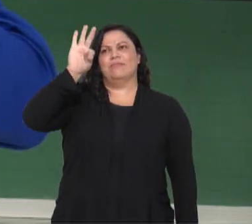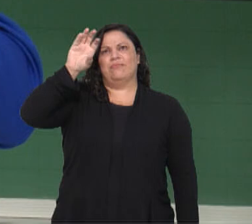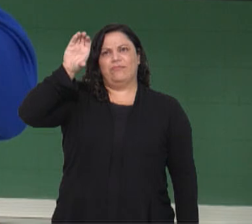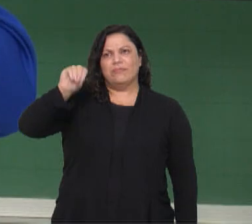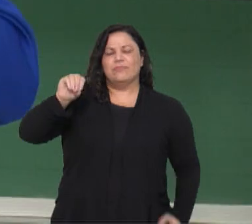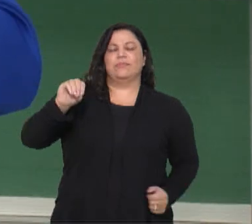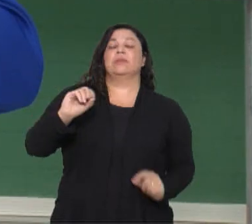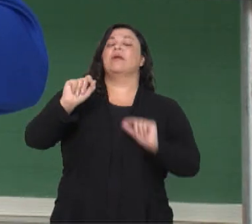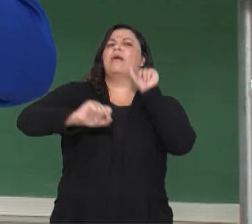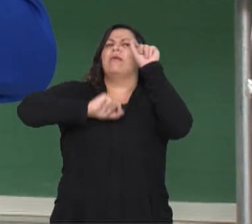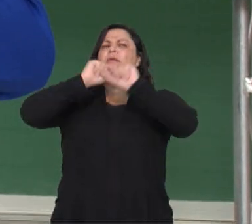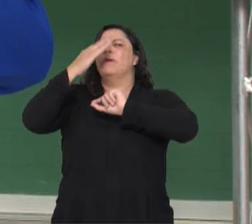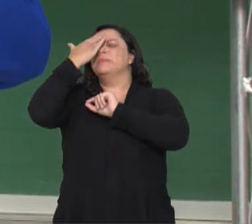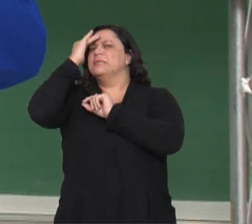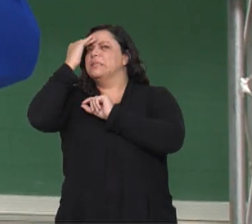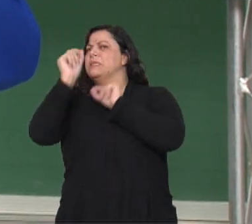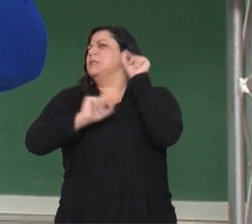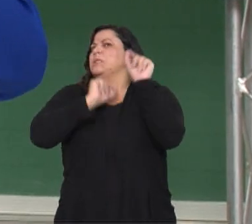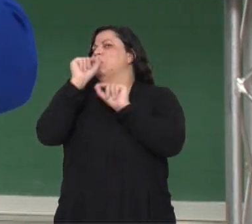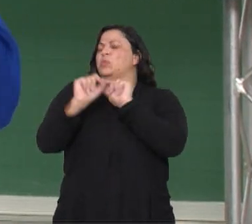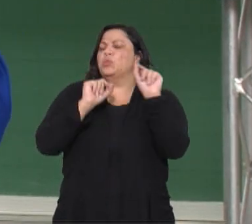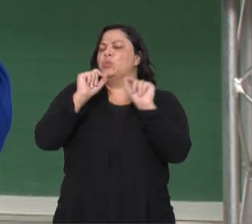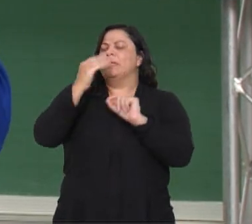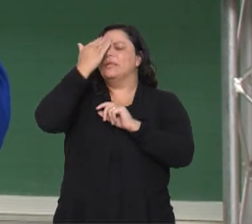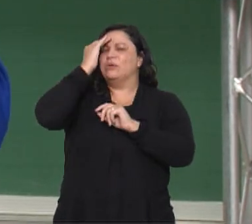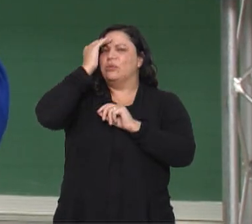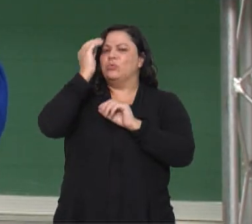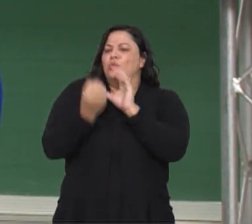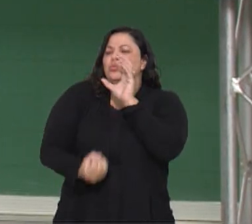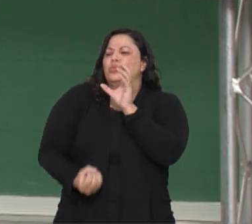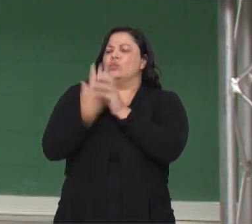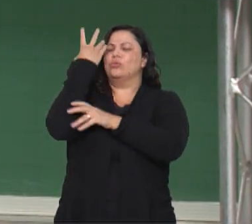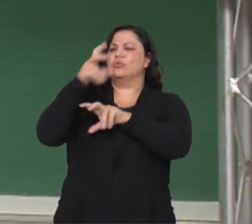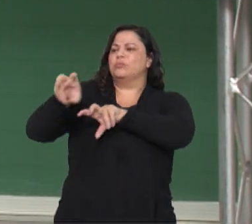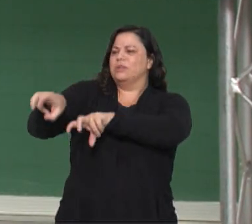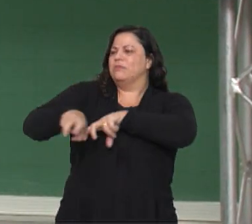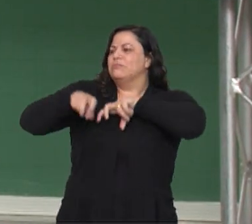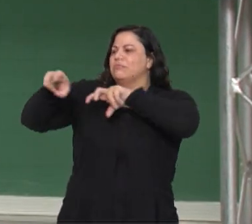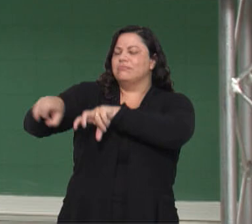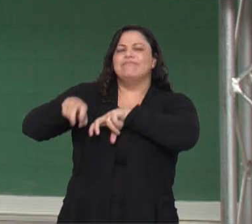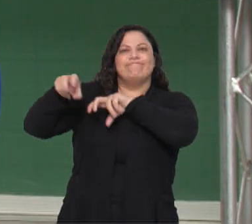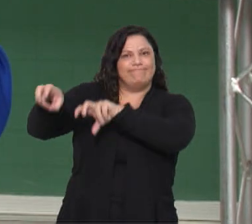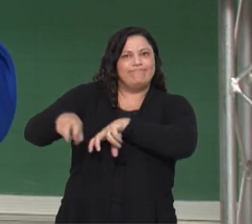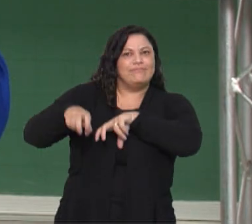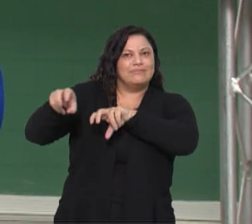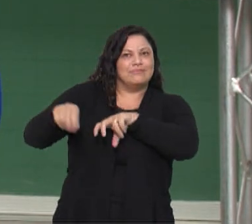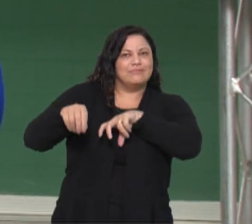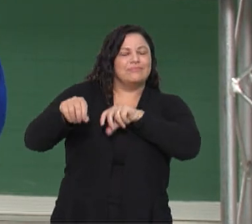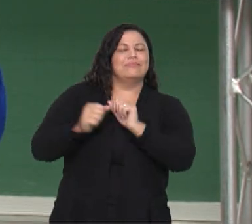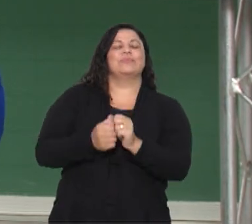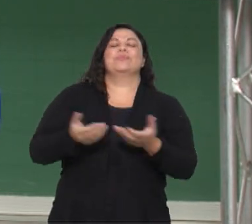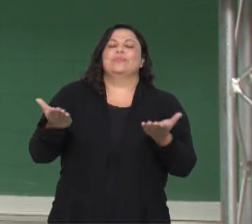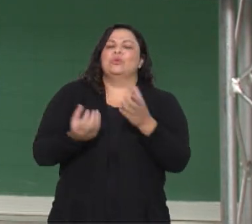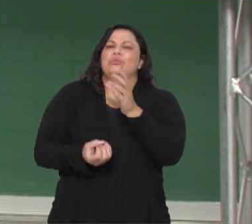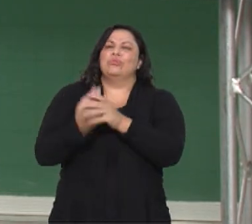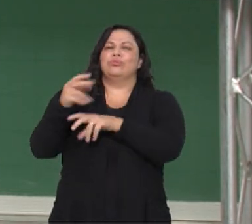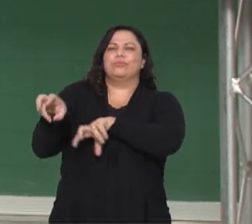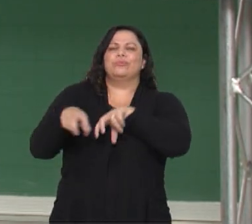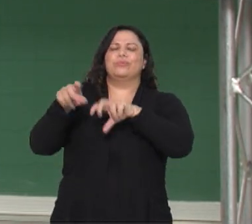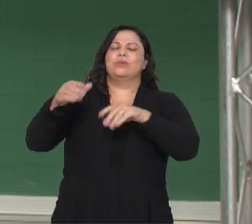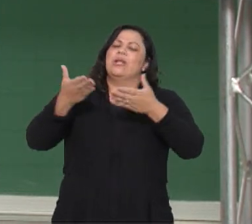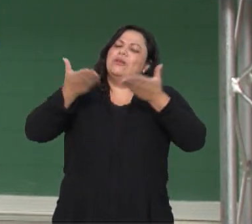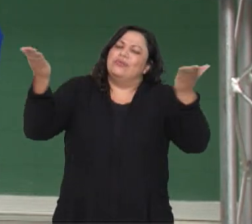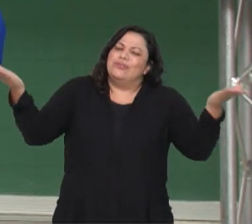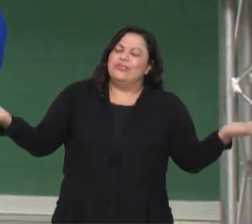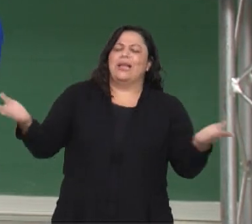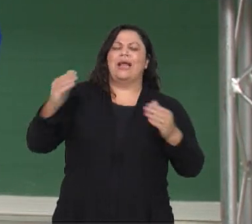então inclusive o que nós compreendemos como surgimento da agricultura e aproveito já rapidamente de antemão, dedico essa aula a